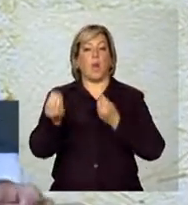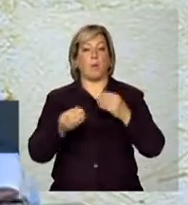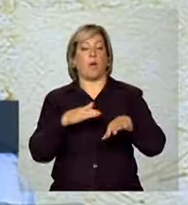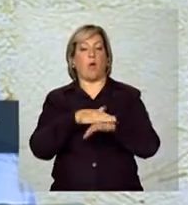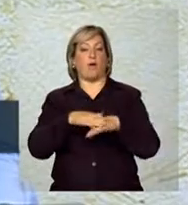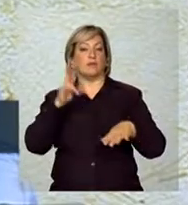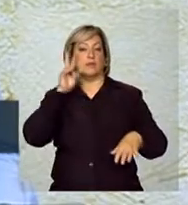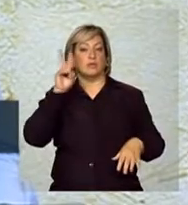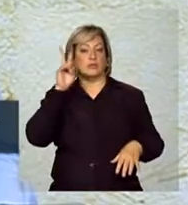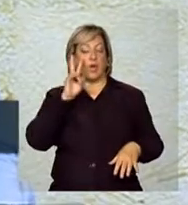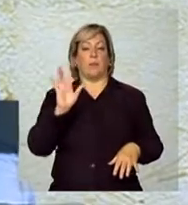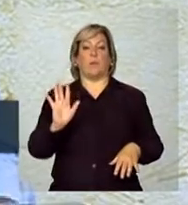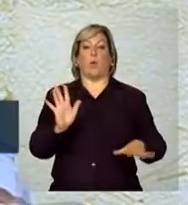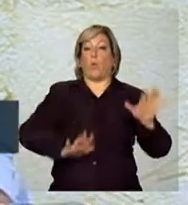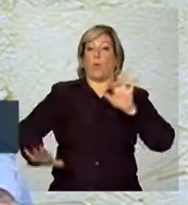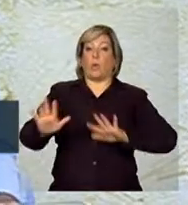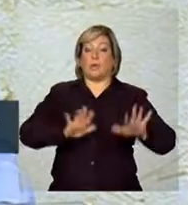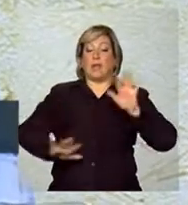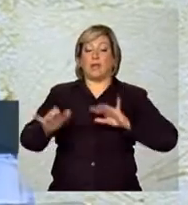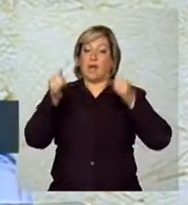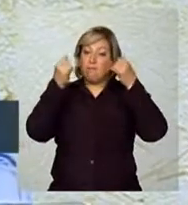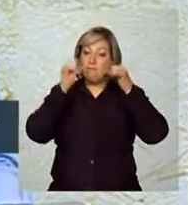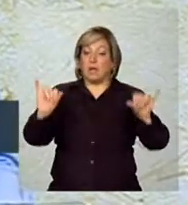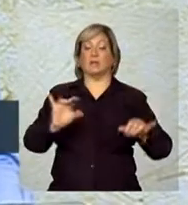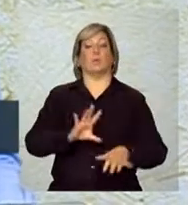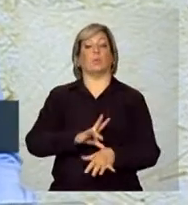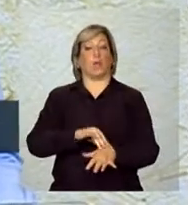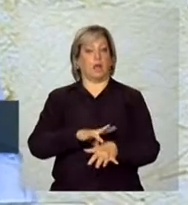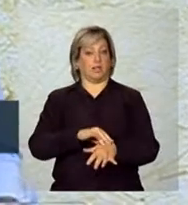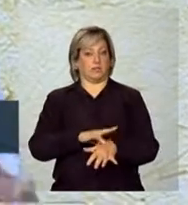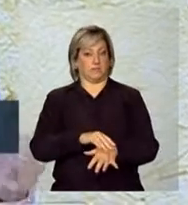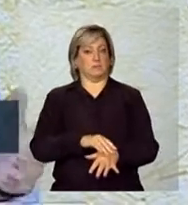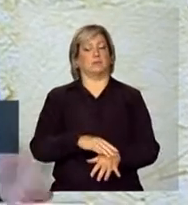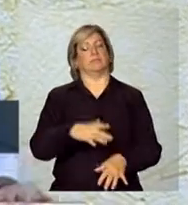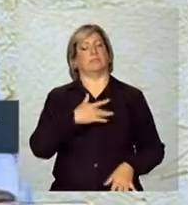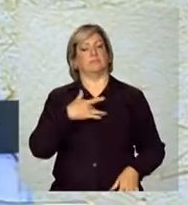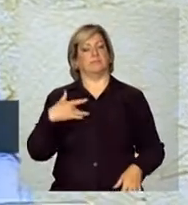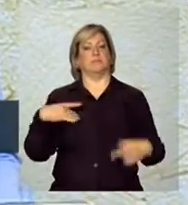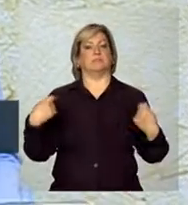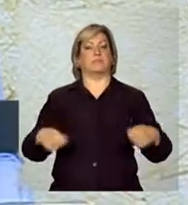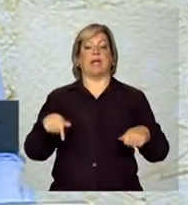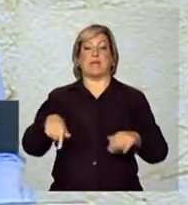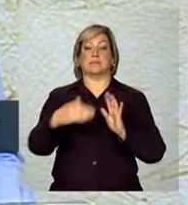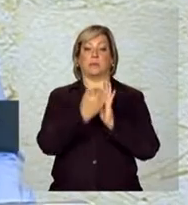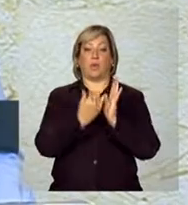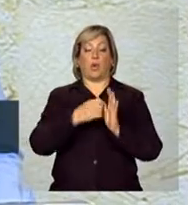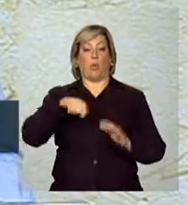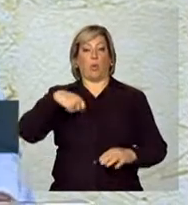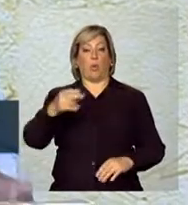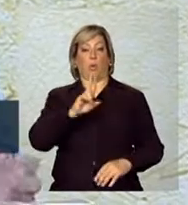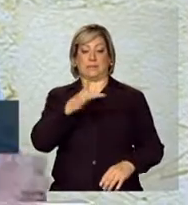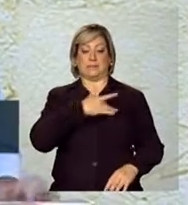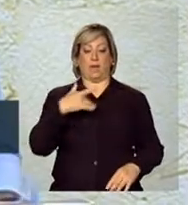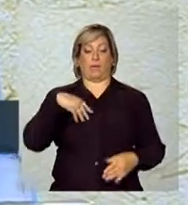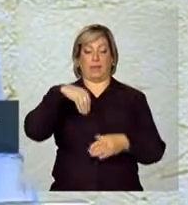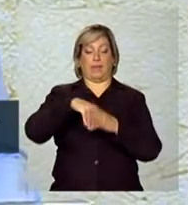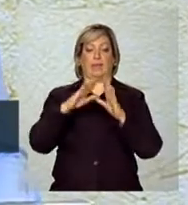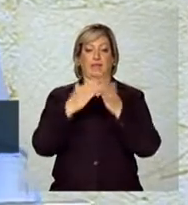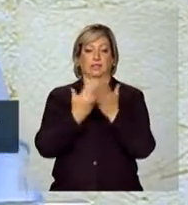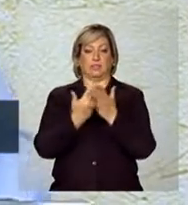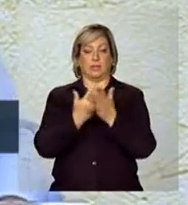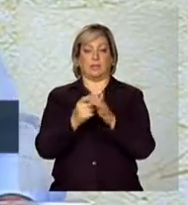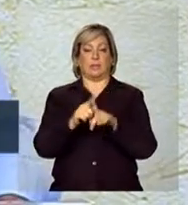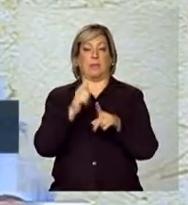dos agravos é a saúde e as doenças Então esse programa de saúde na escola olhar